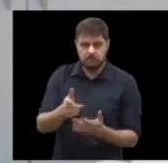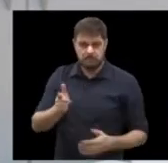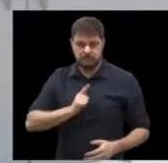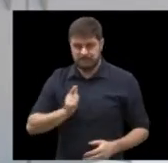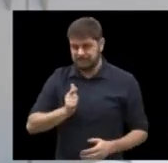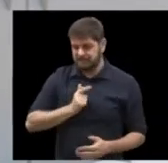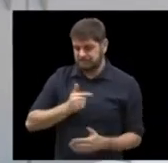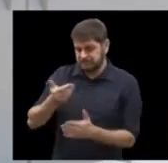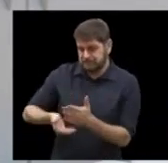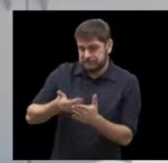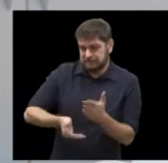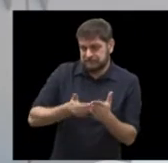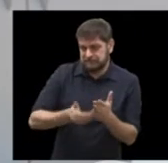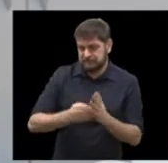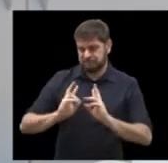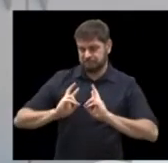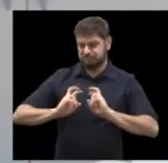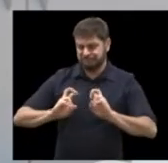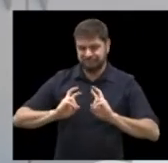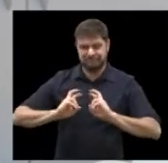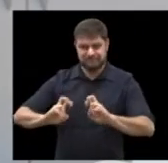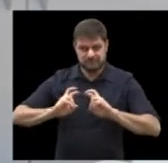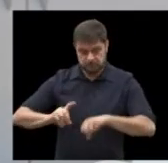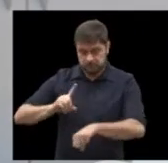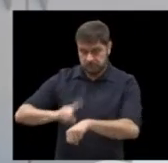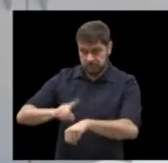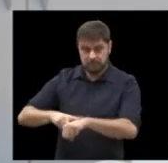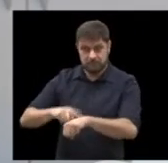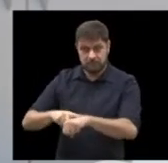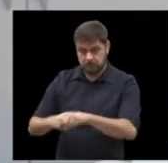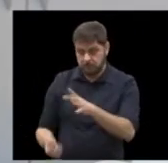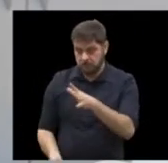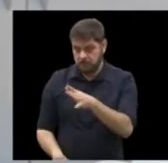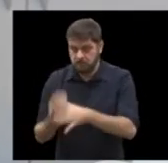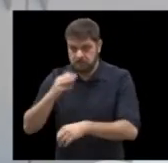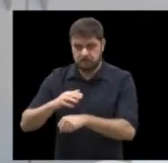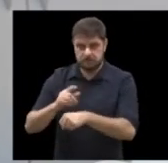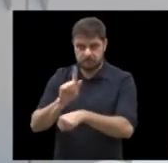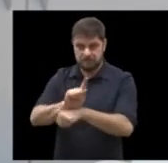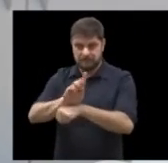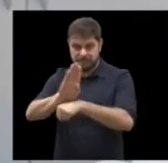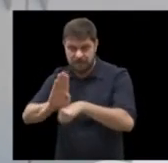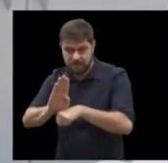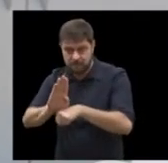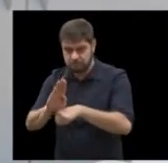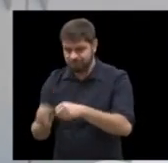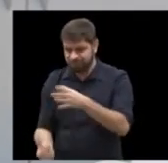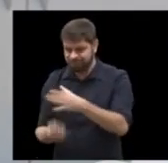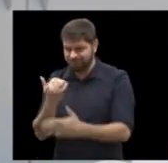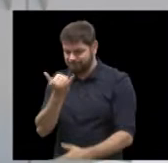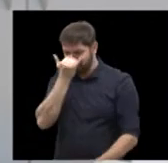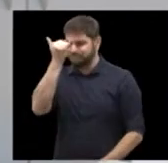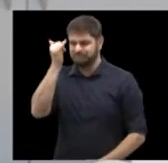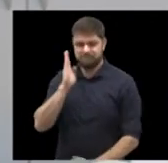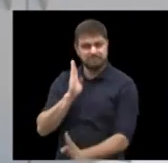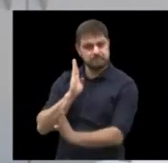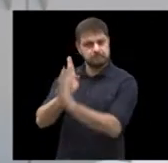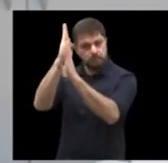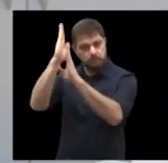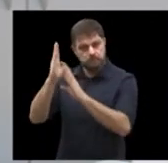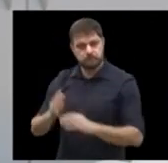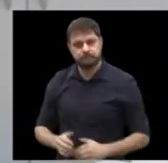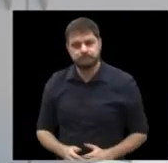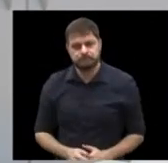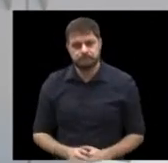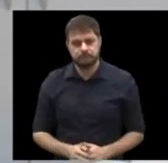que eventualmente ele veio a ter a partir do momento em que a síndrome de Guillain-Barré foi diagnosticada e ele teve a